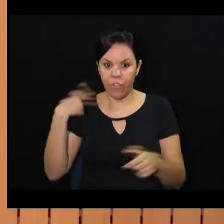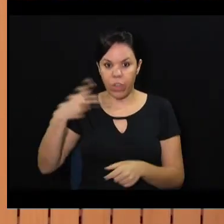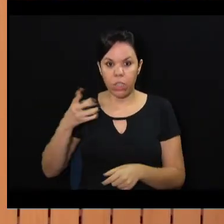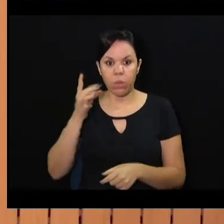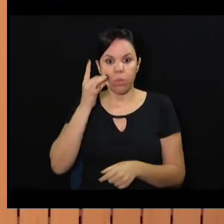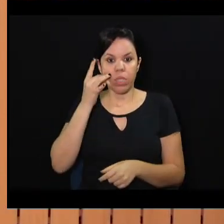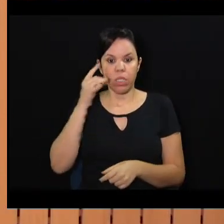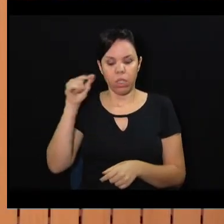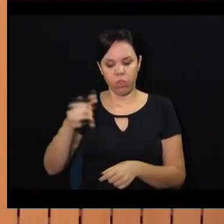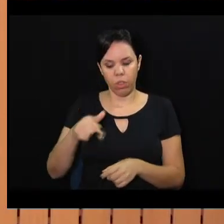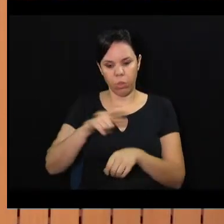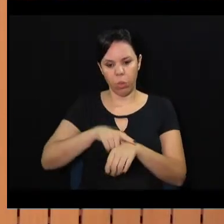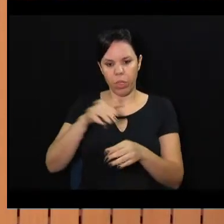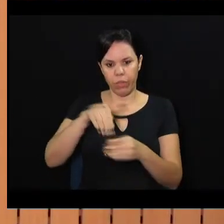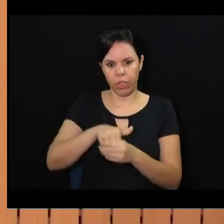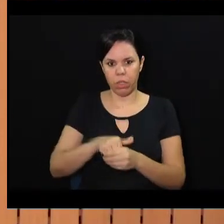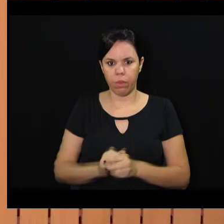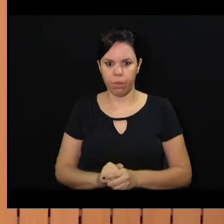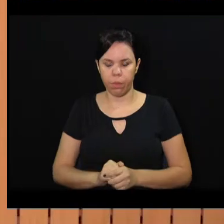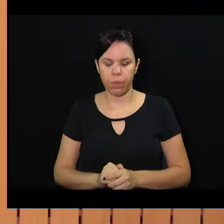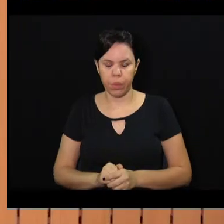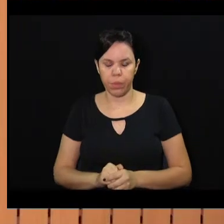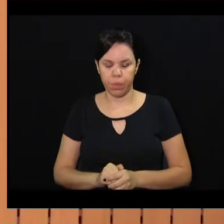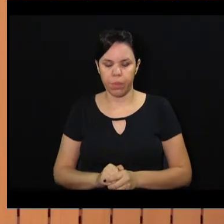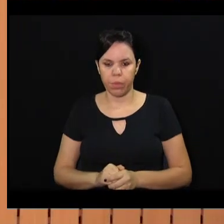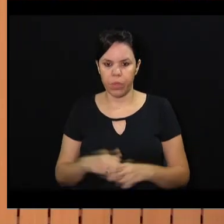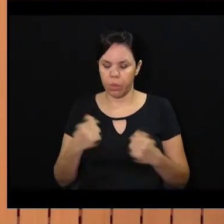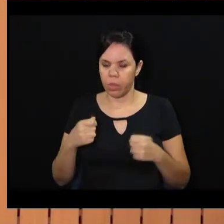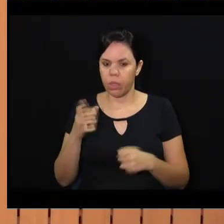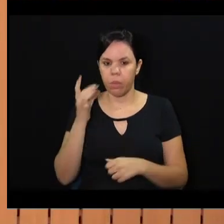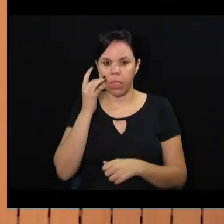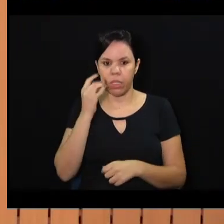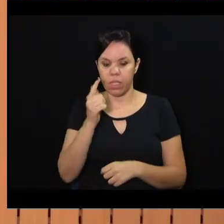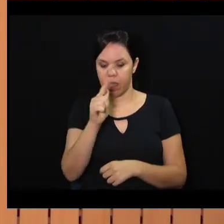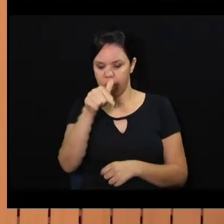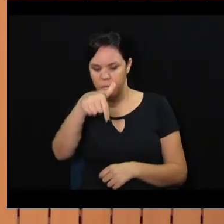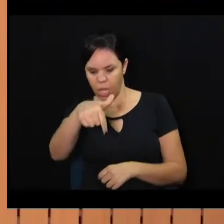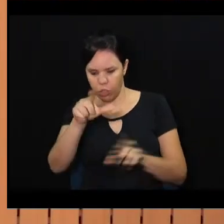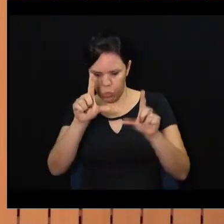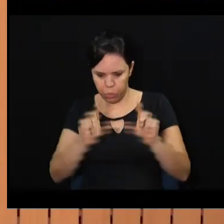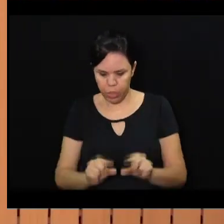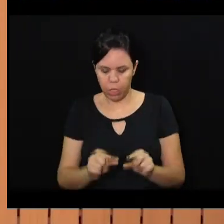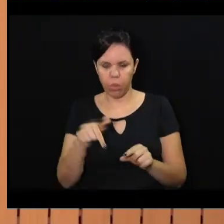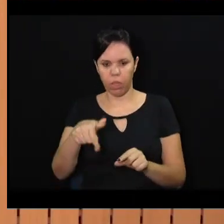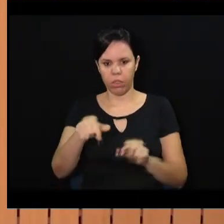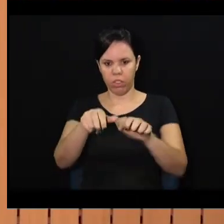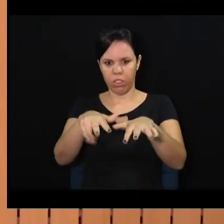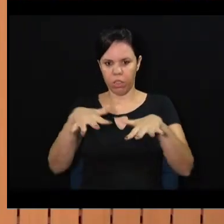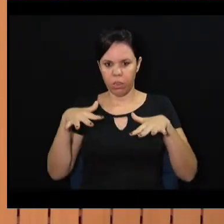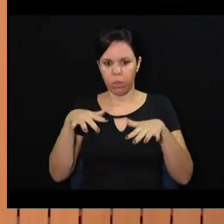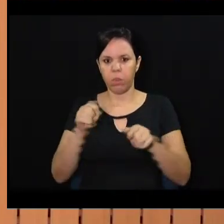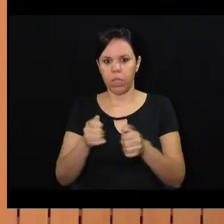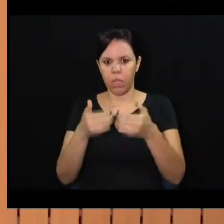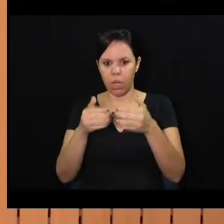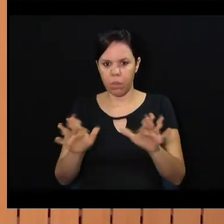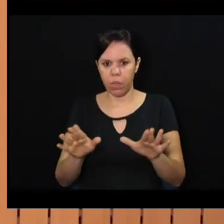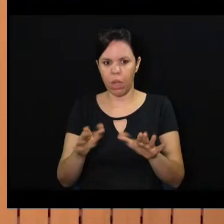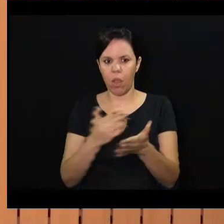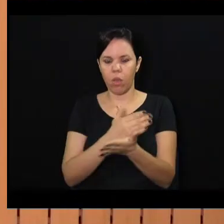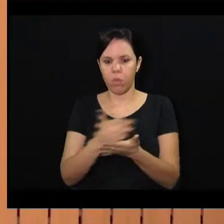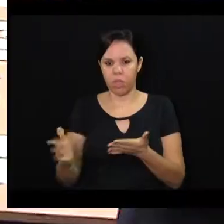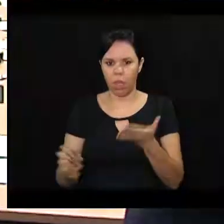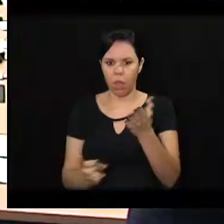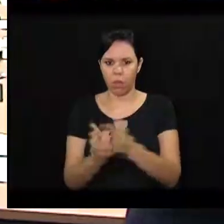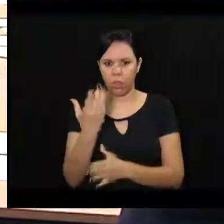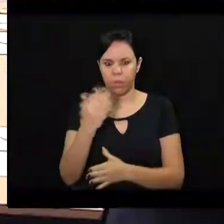no momento da votação, desde que presentes no mínimo 17 vereadores em plenário para que a deliberação possa